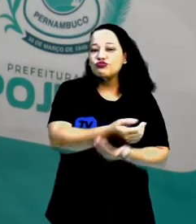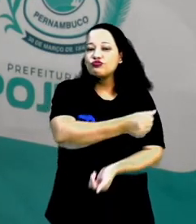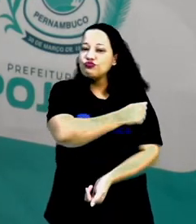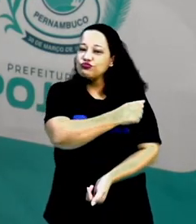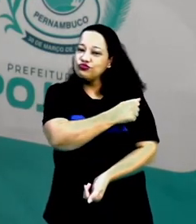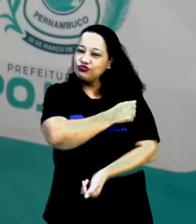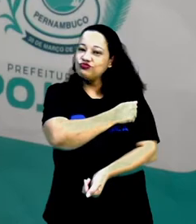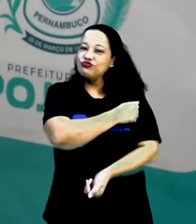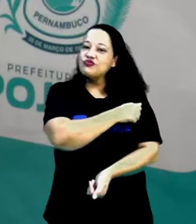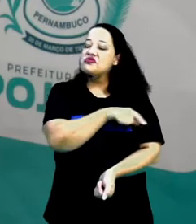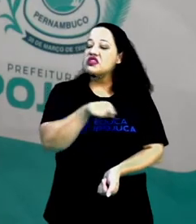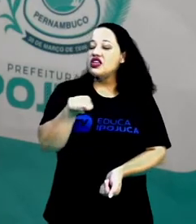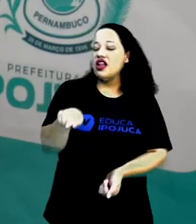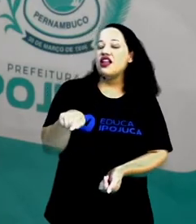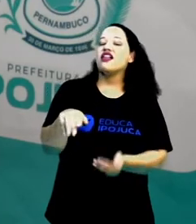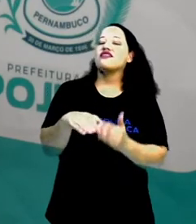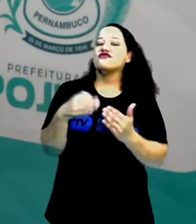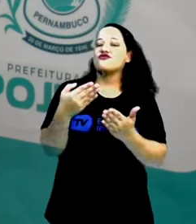de Clara tinha